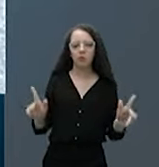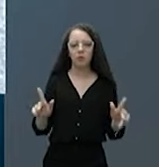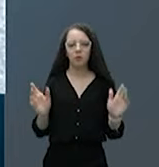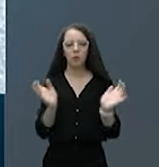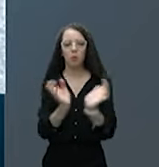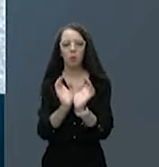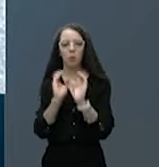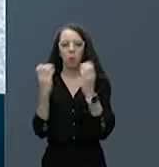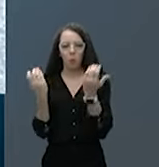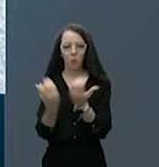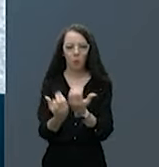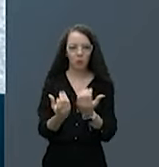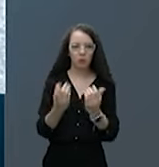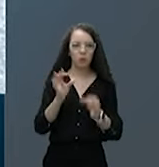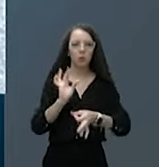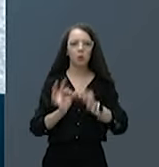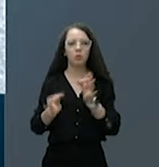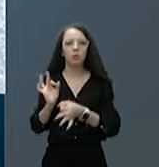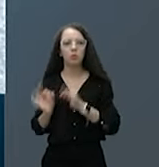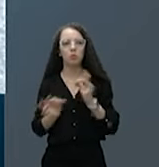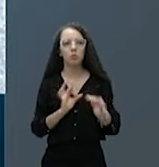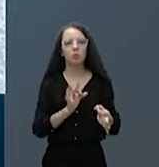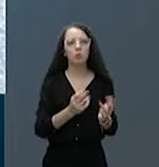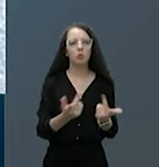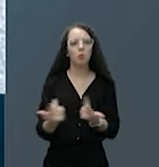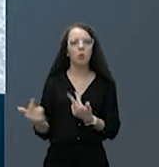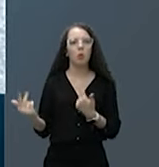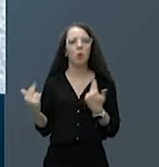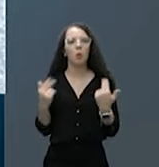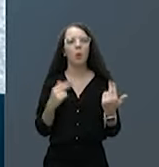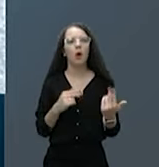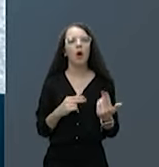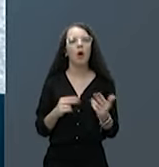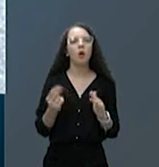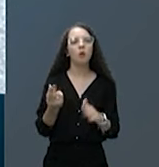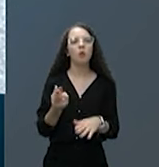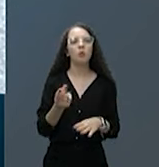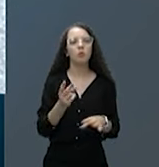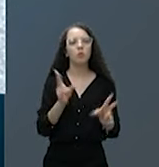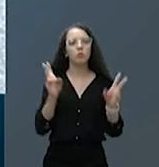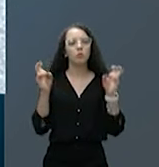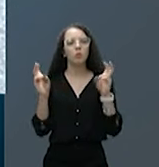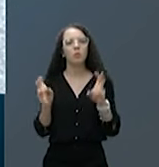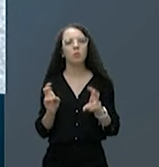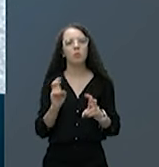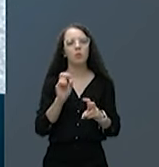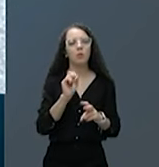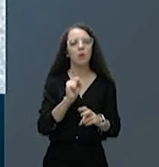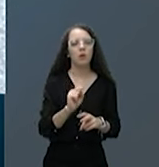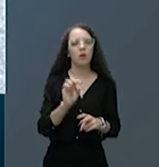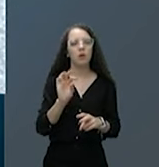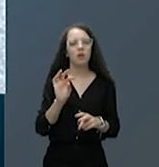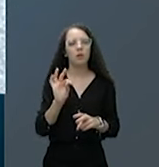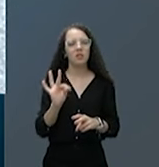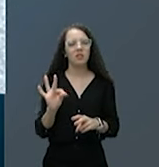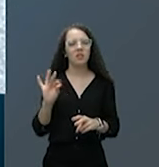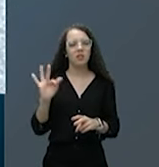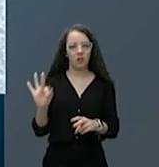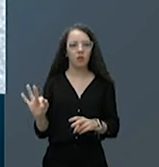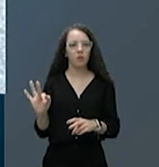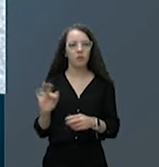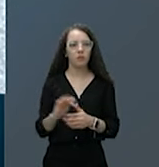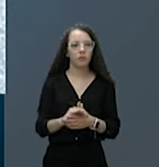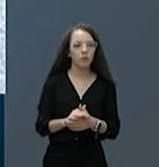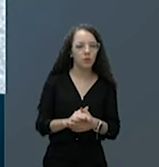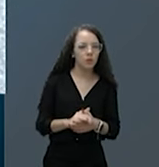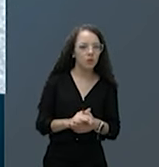tema 1199 do STF. A aplicação do referido tema, a propósito, assume contornos absolutamente